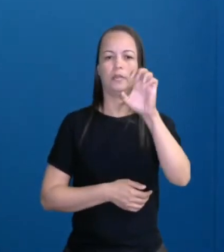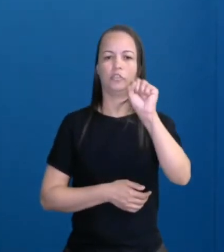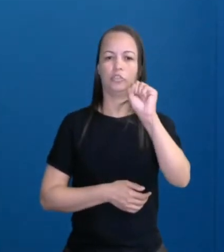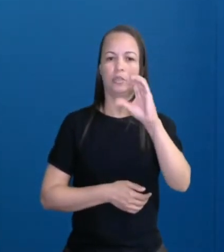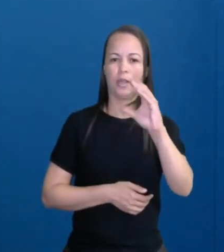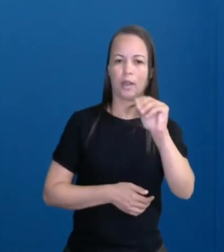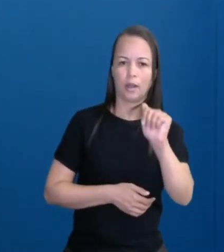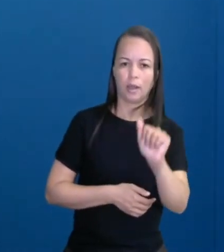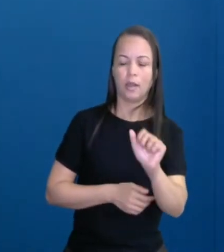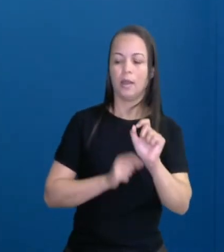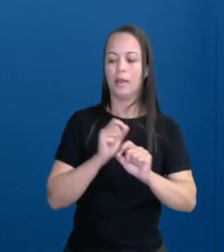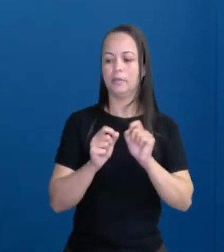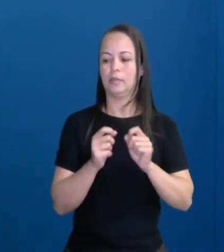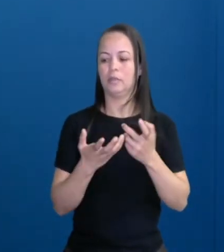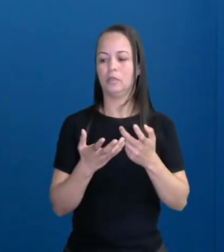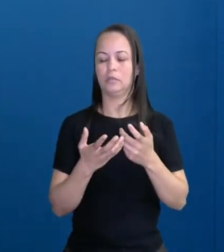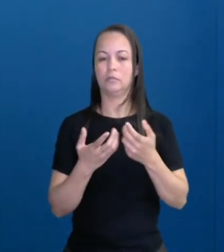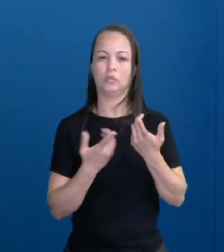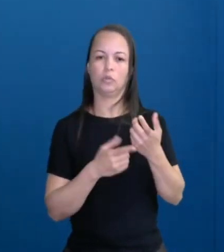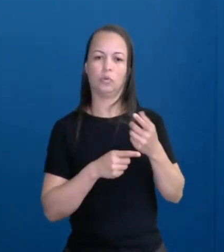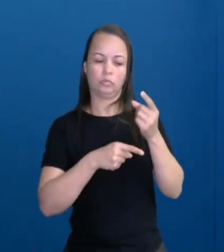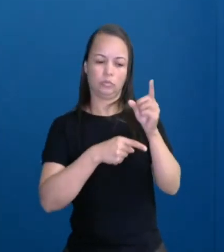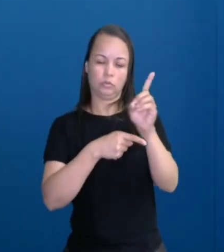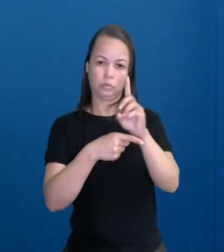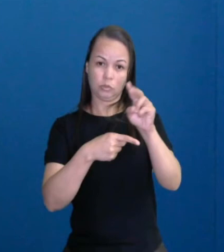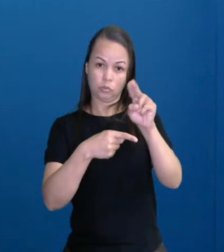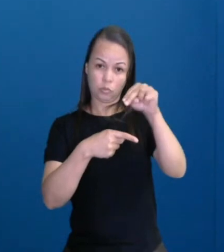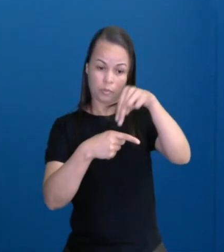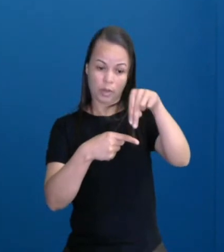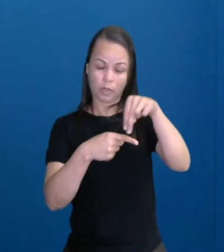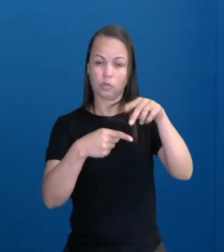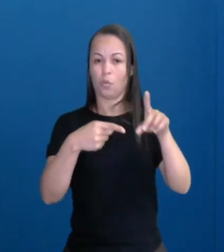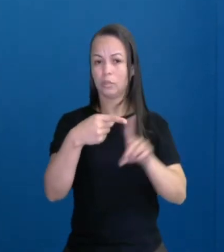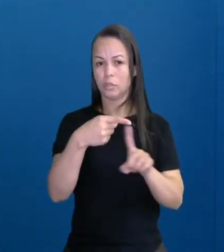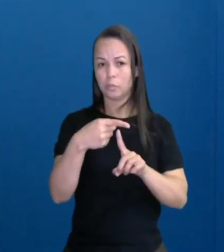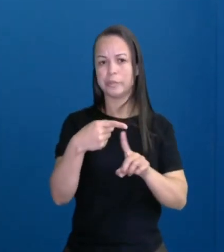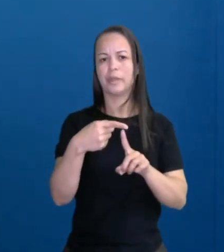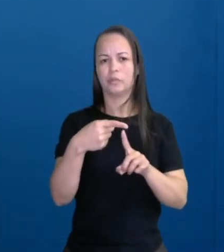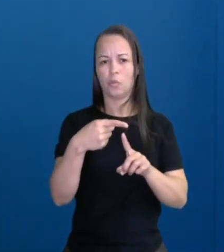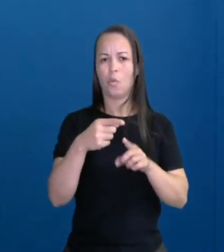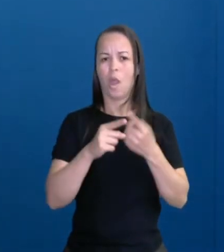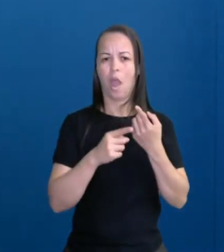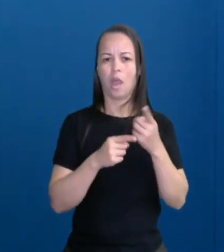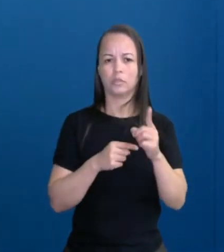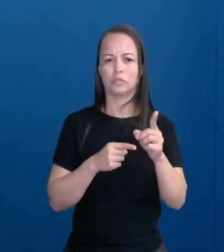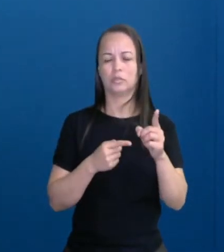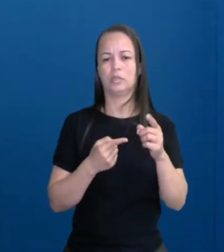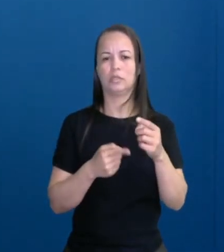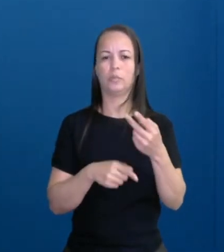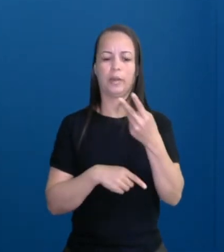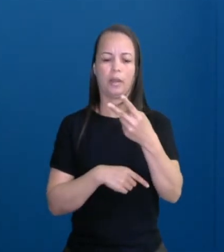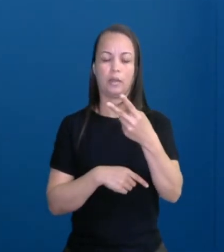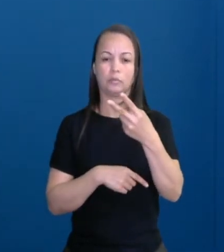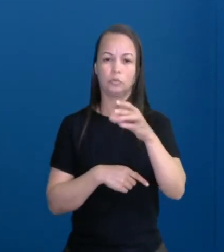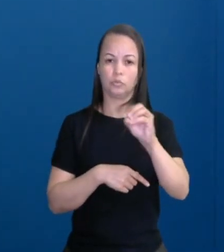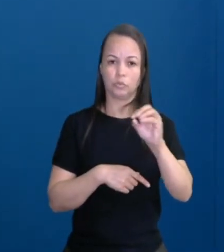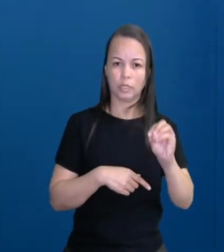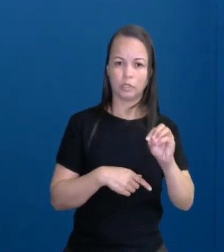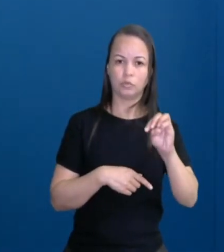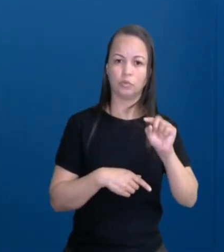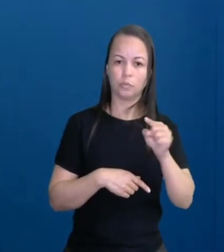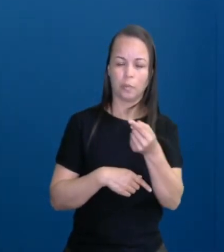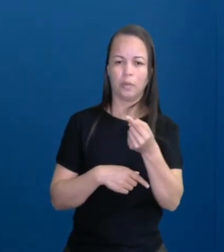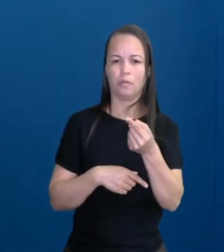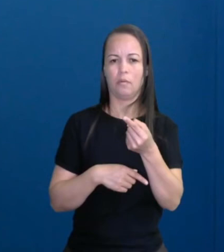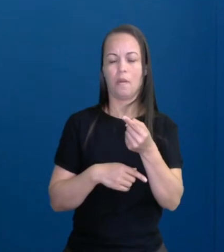do desenho no numerador e a distância real no denominador. Não foi dado que é 1 para 200.000? Só que essa